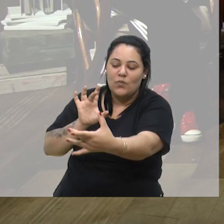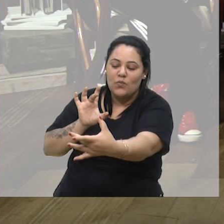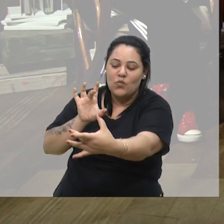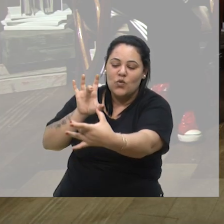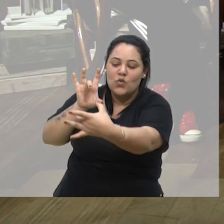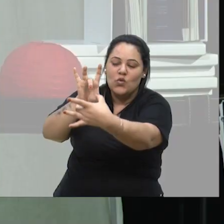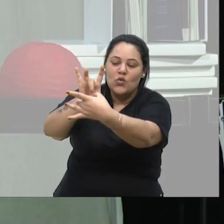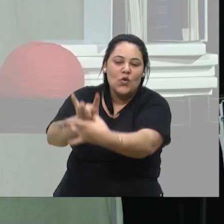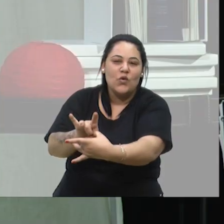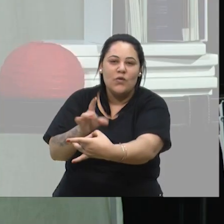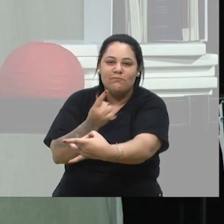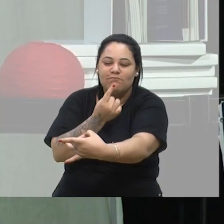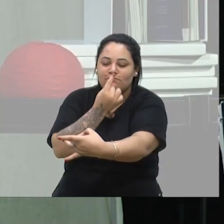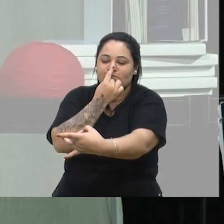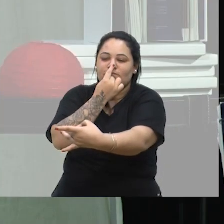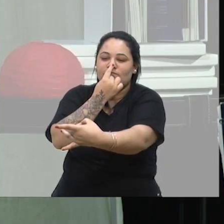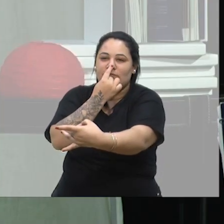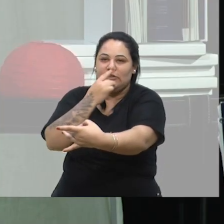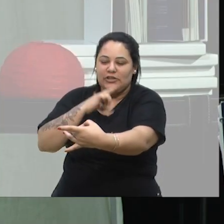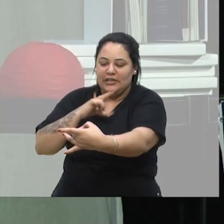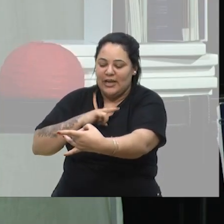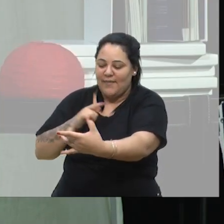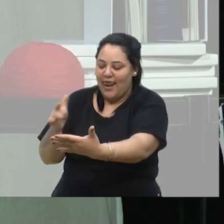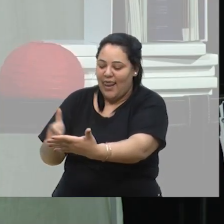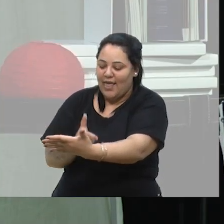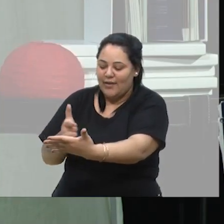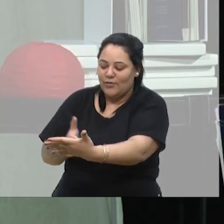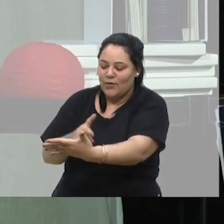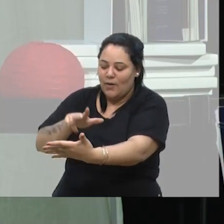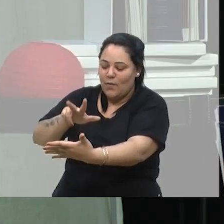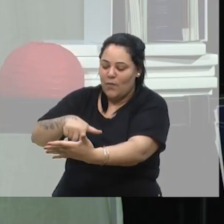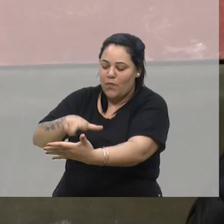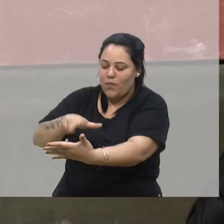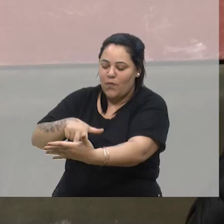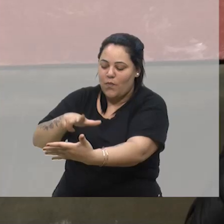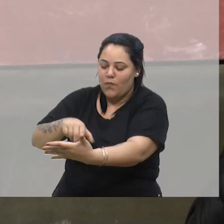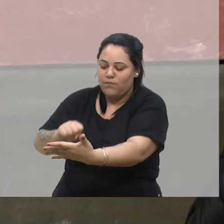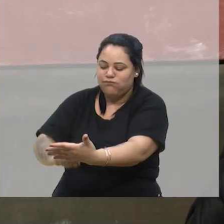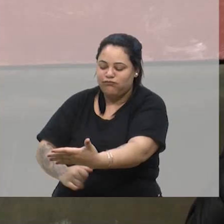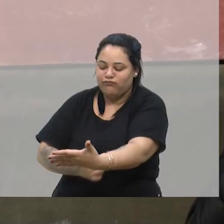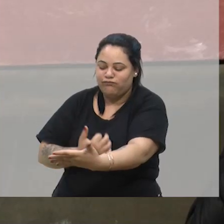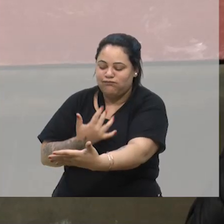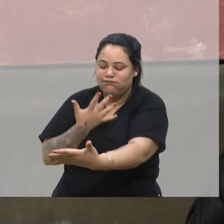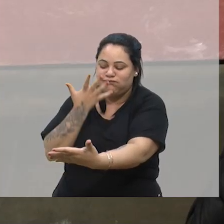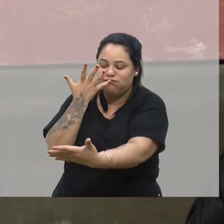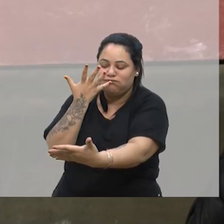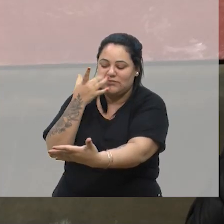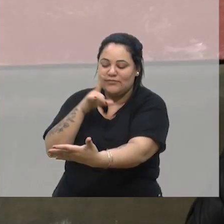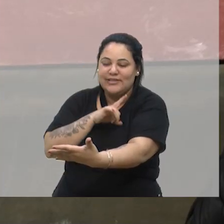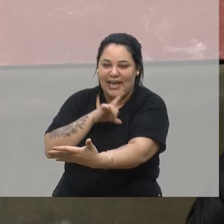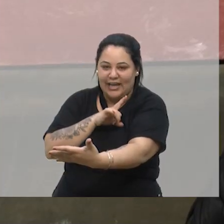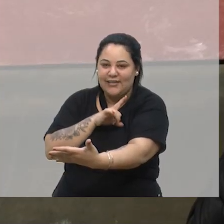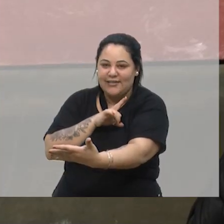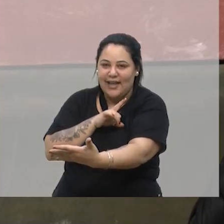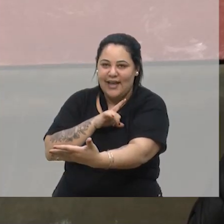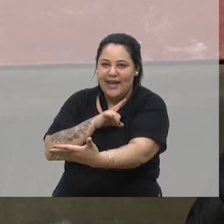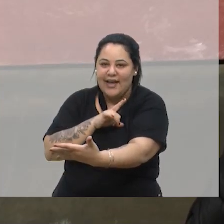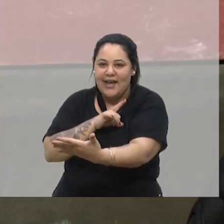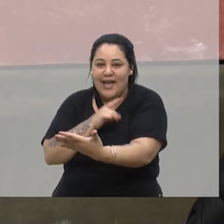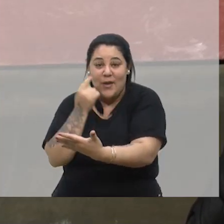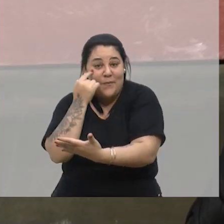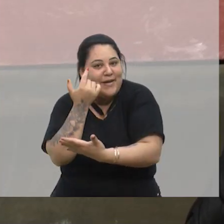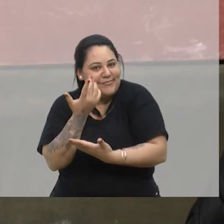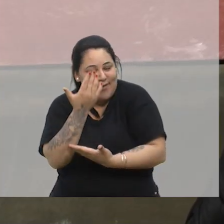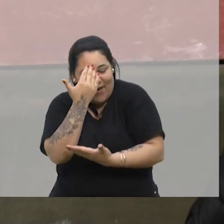eles fazem a gente se encontrar, às vezes, com nós mesmos, né? A gente tem a leitura ali, aquela leitura faz a gente, reverbera